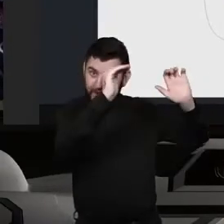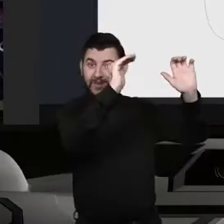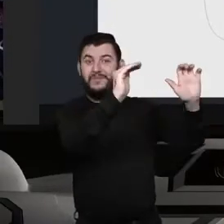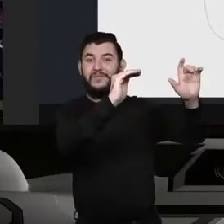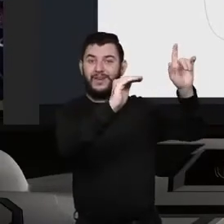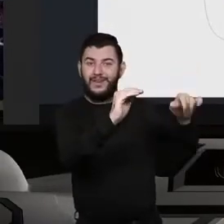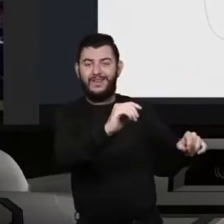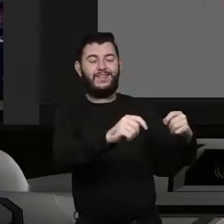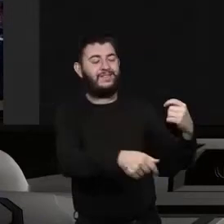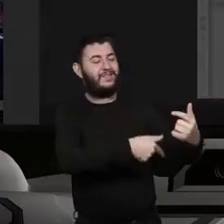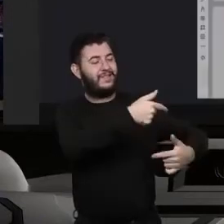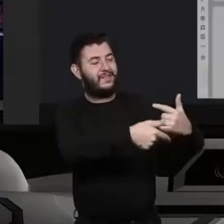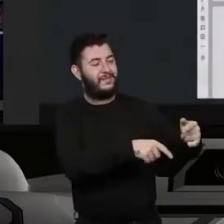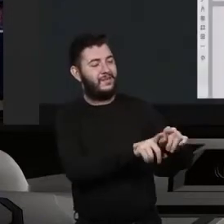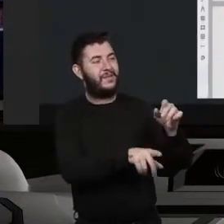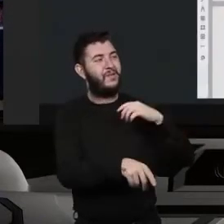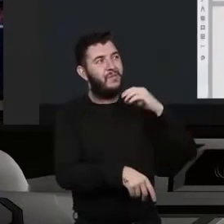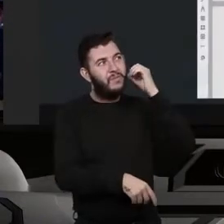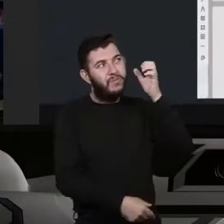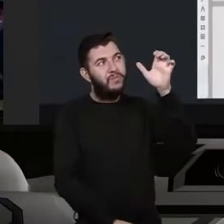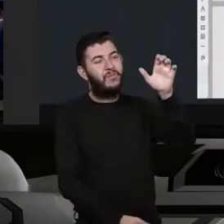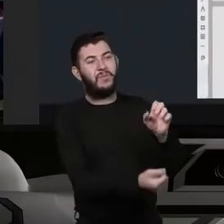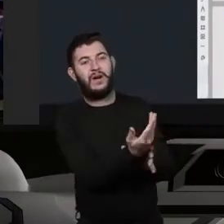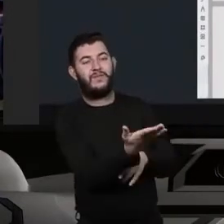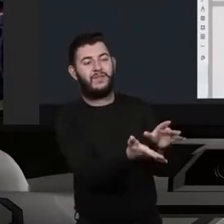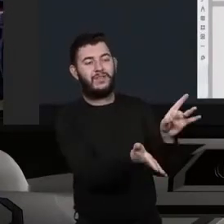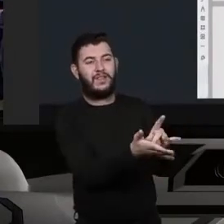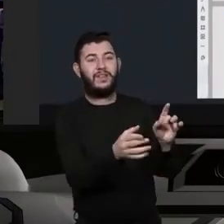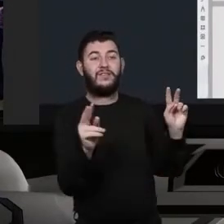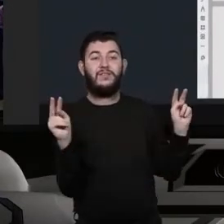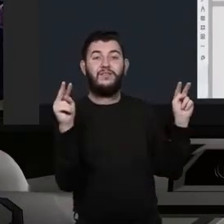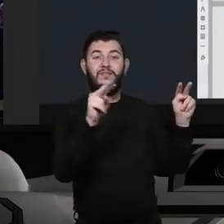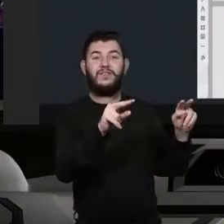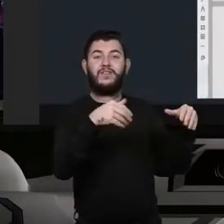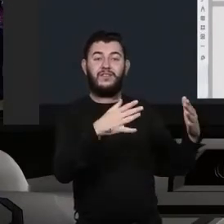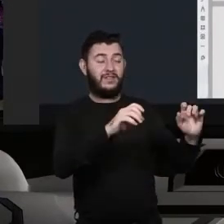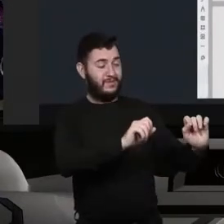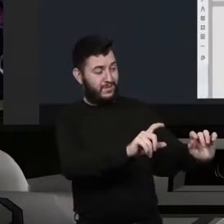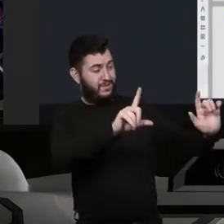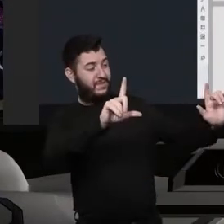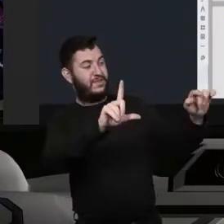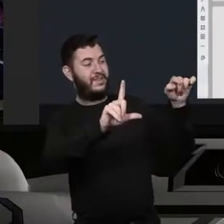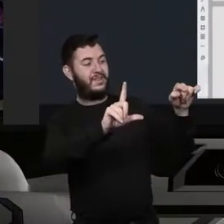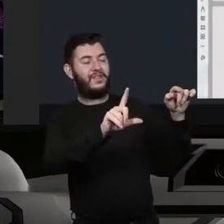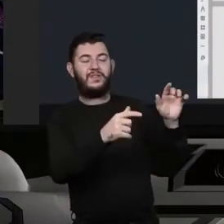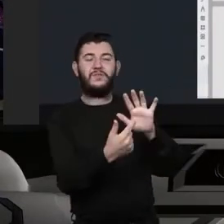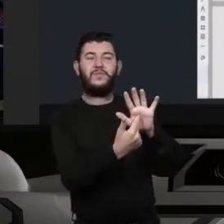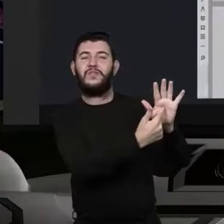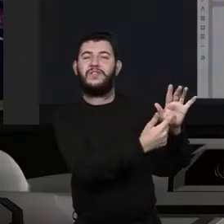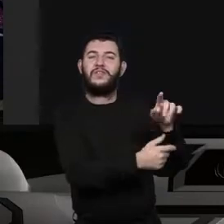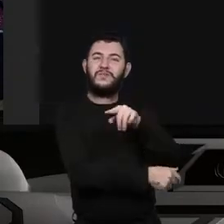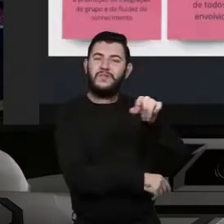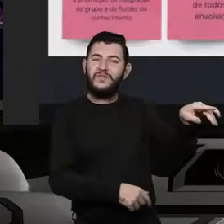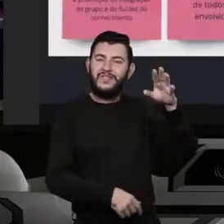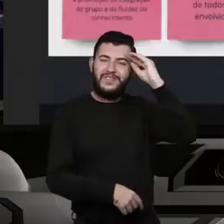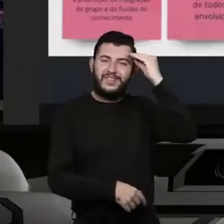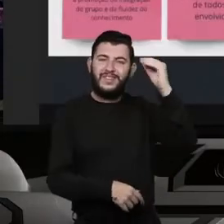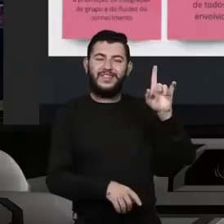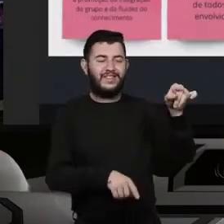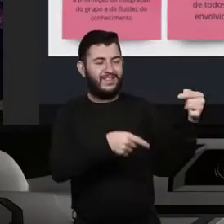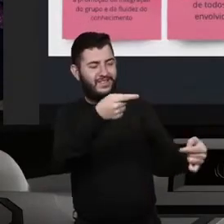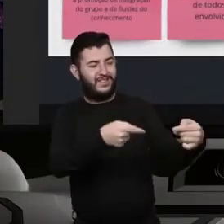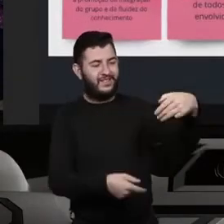produção, no conhecimento da produção dessa visão. Aqui um pouco também, só a título de ilustração, todo o ambiente, né, da discussão no